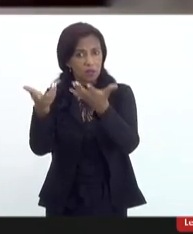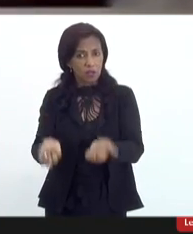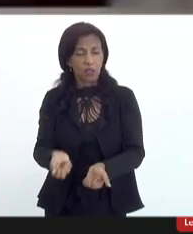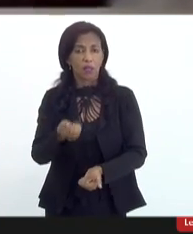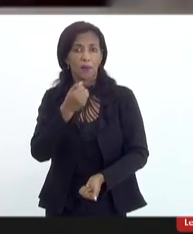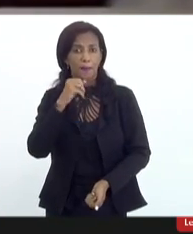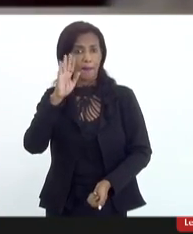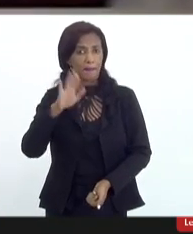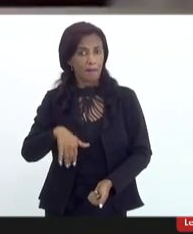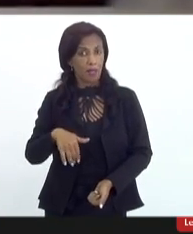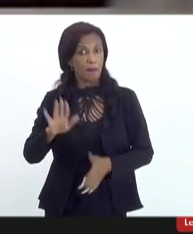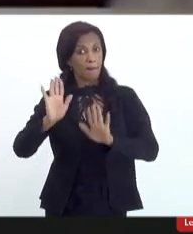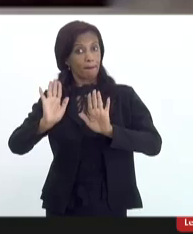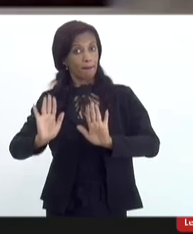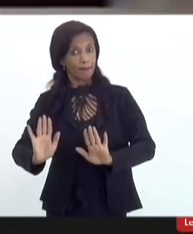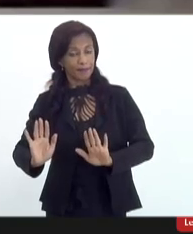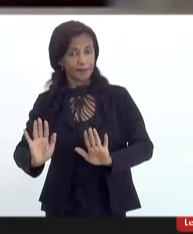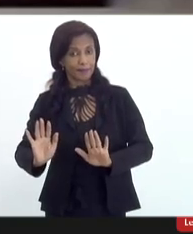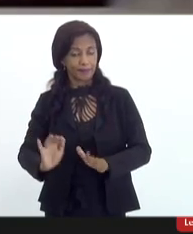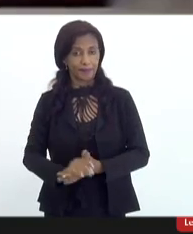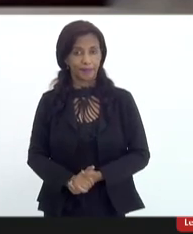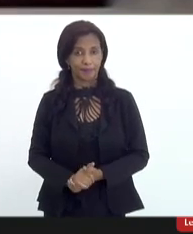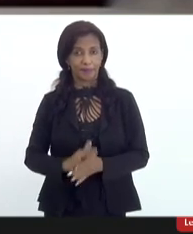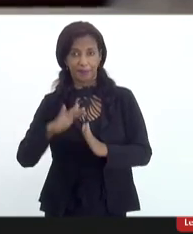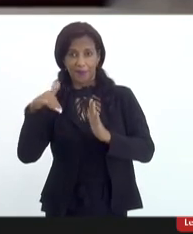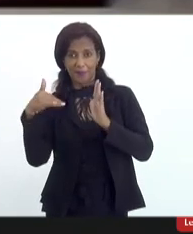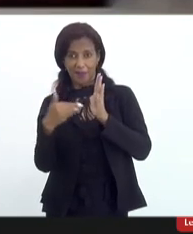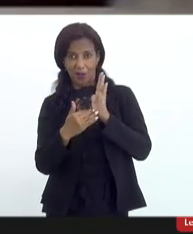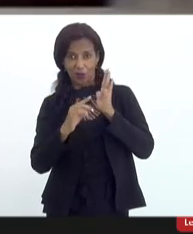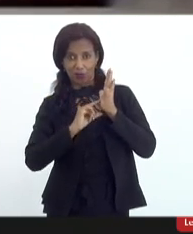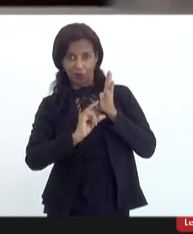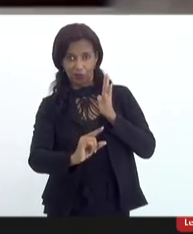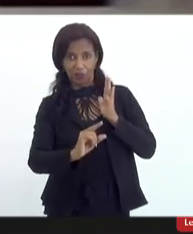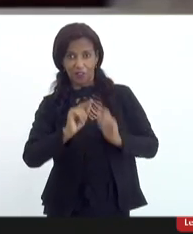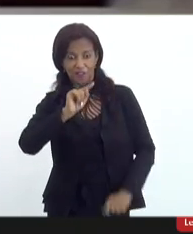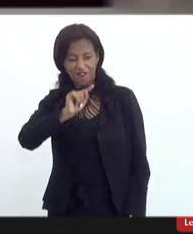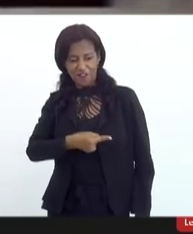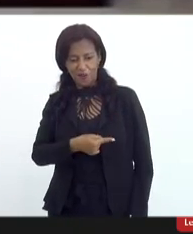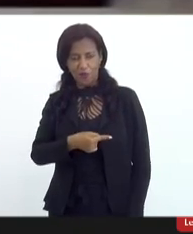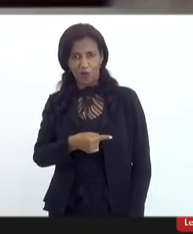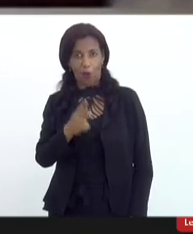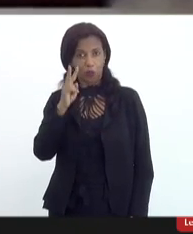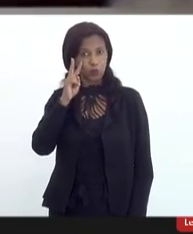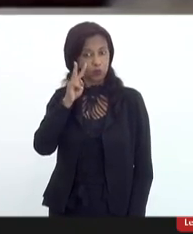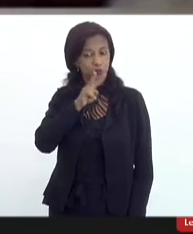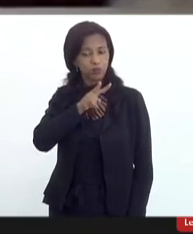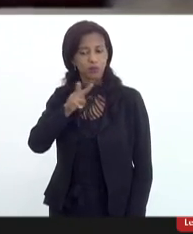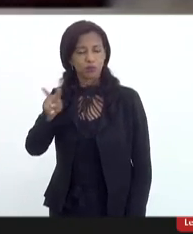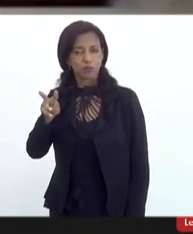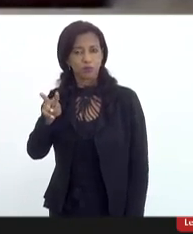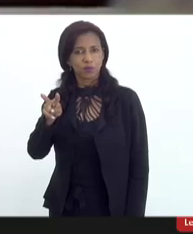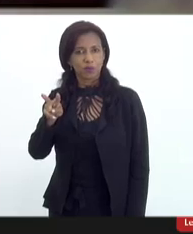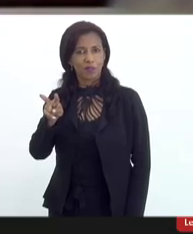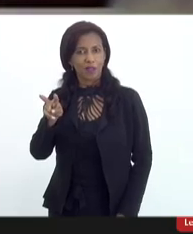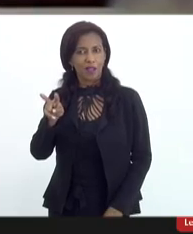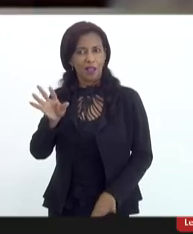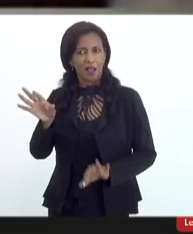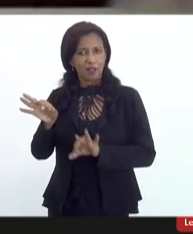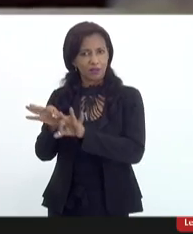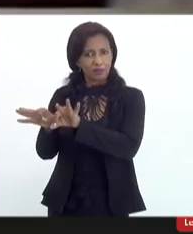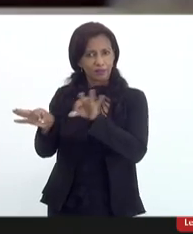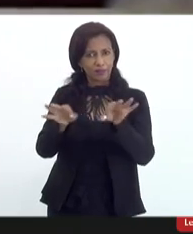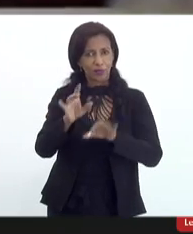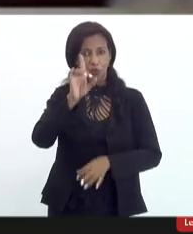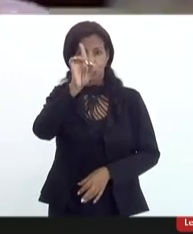bens. No entanto, a última parte do período, vírgula, observadas as disposições